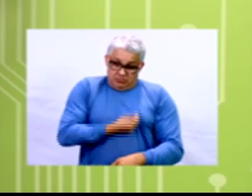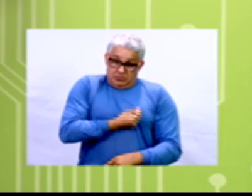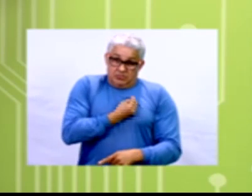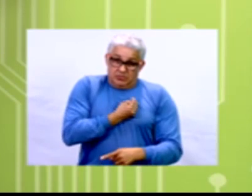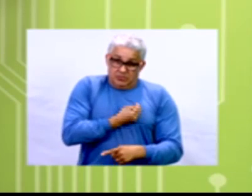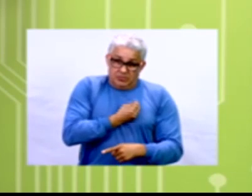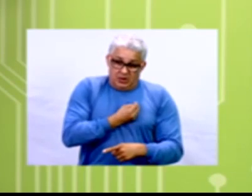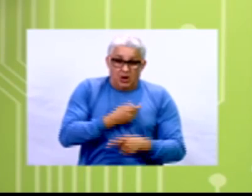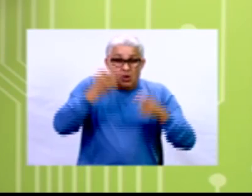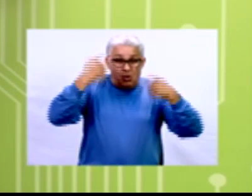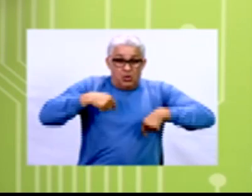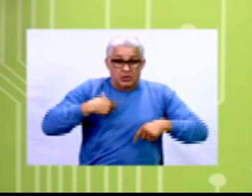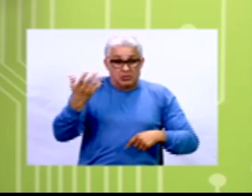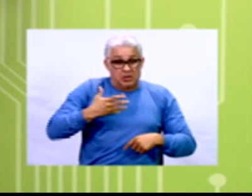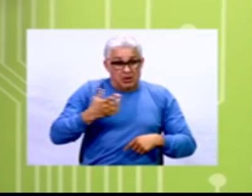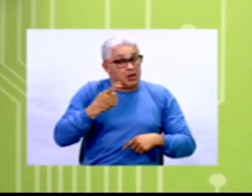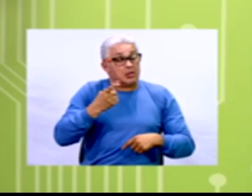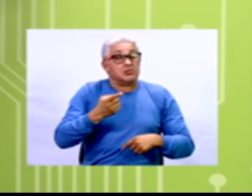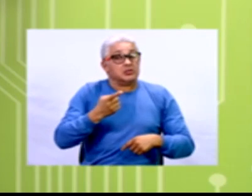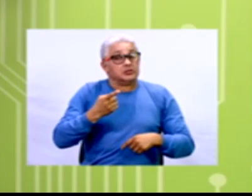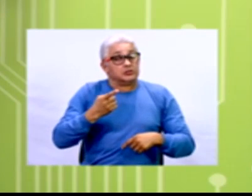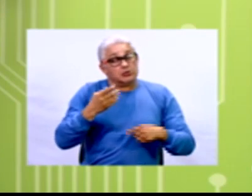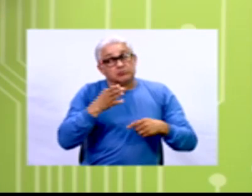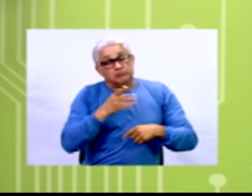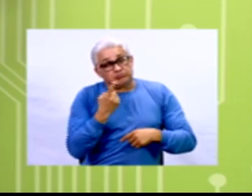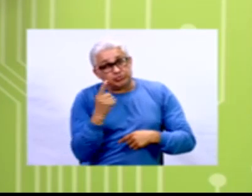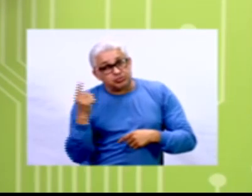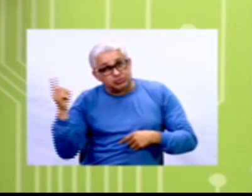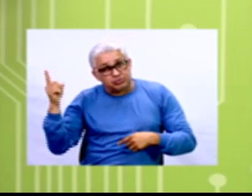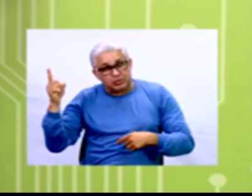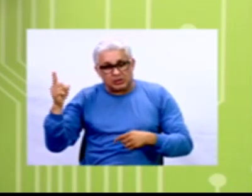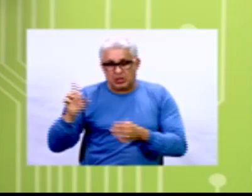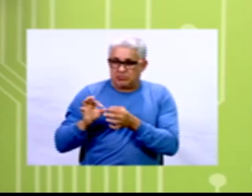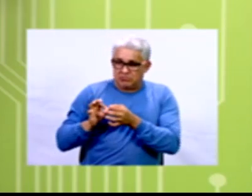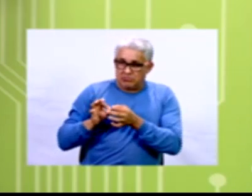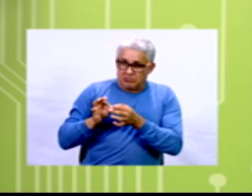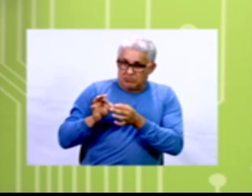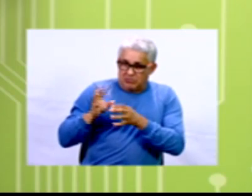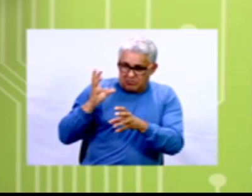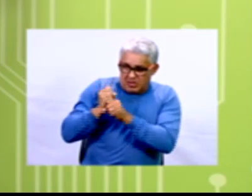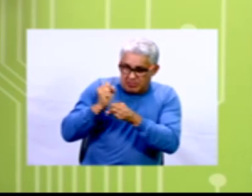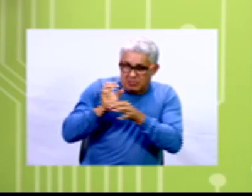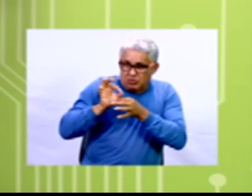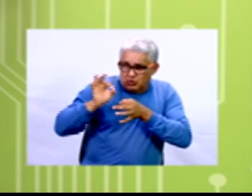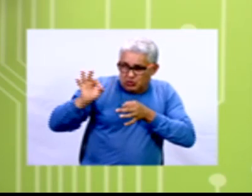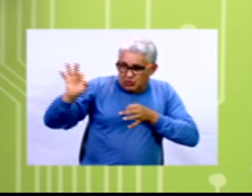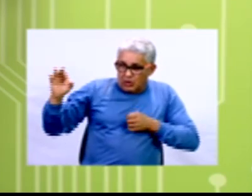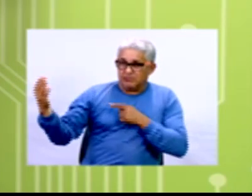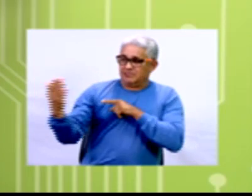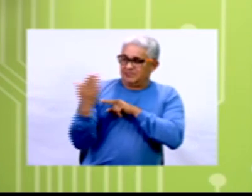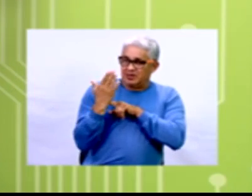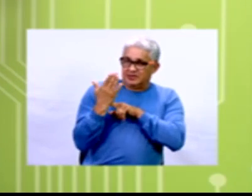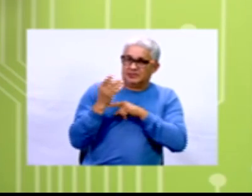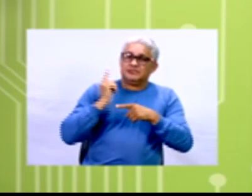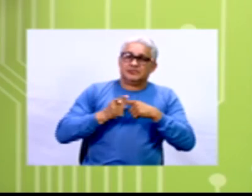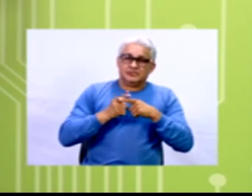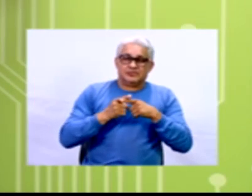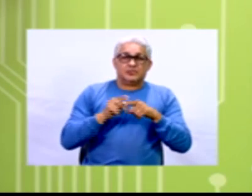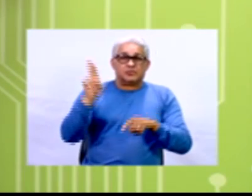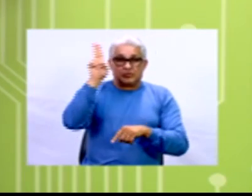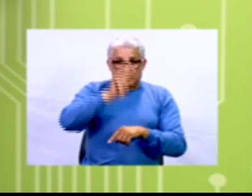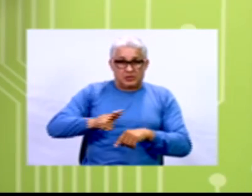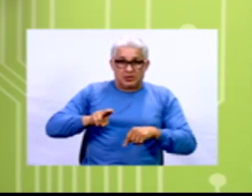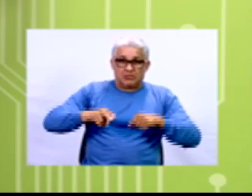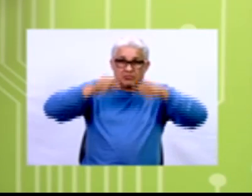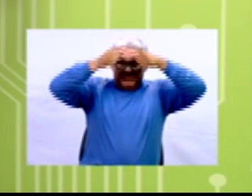eu indico para onde eu quero ir e ele traça a rota. Isso também é um recurso multimídia, porque ele utiliza a imagem do